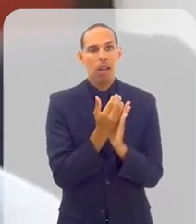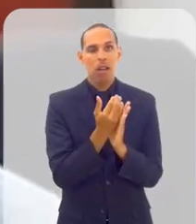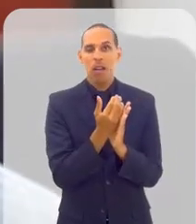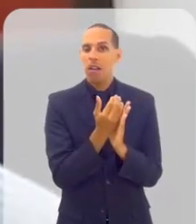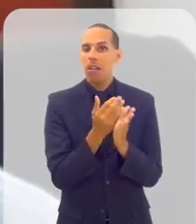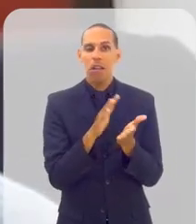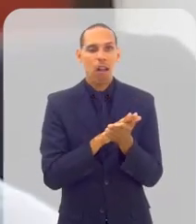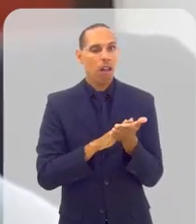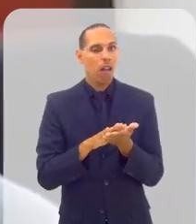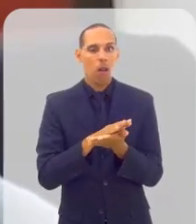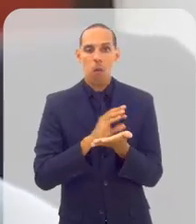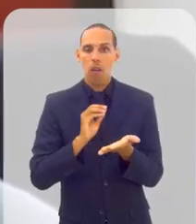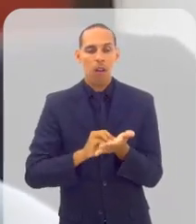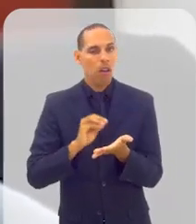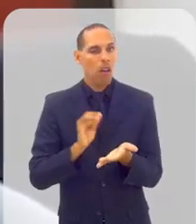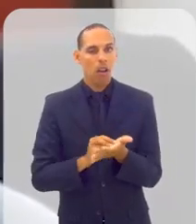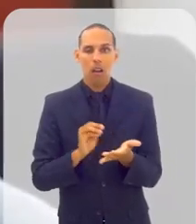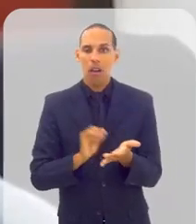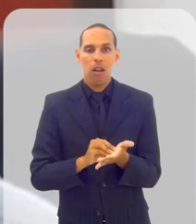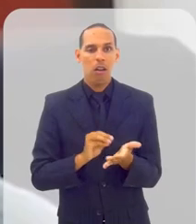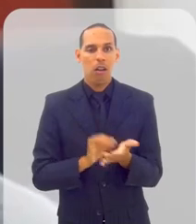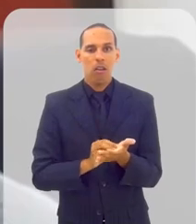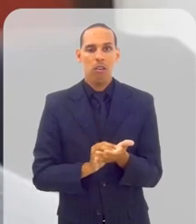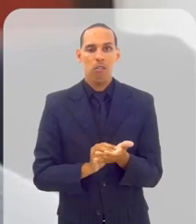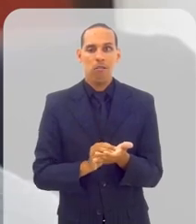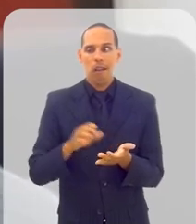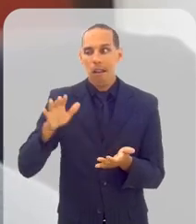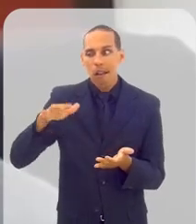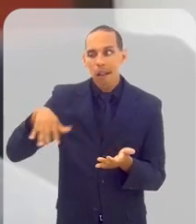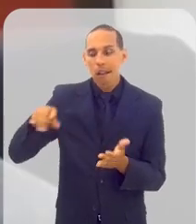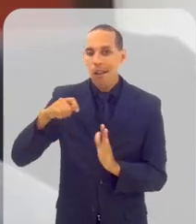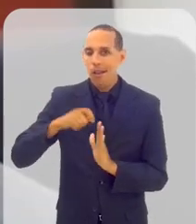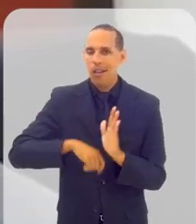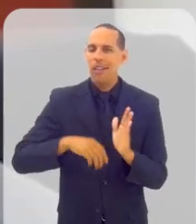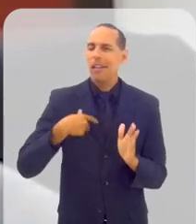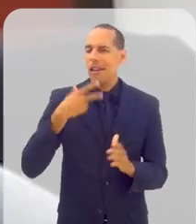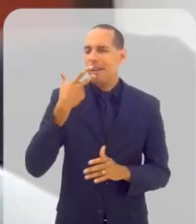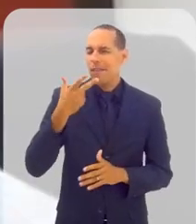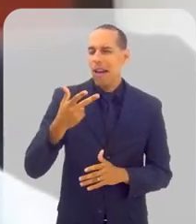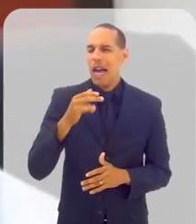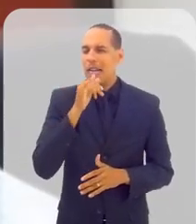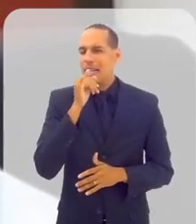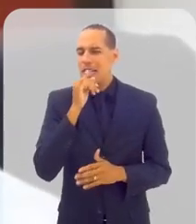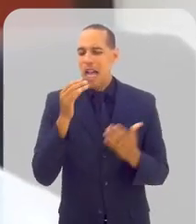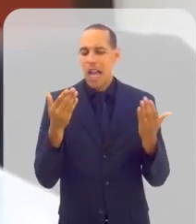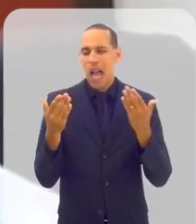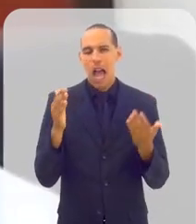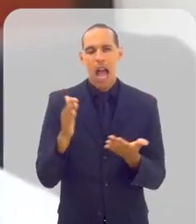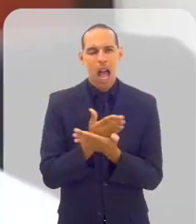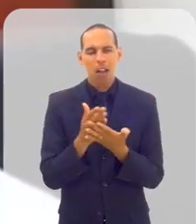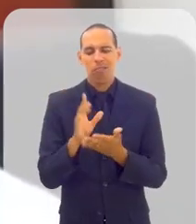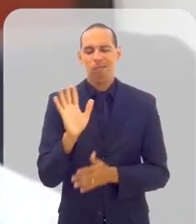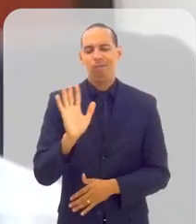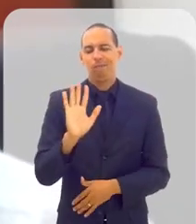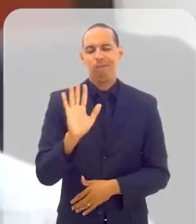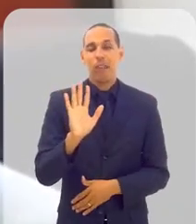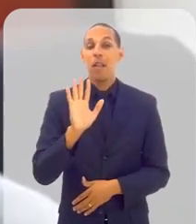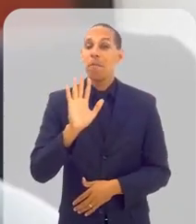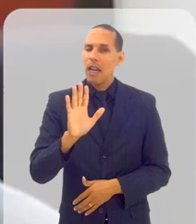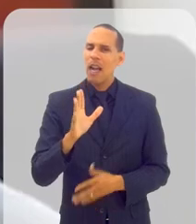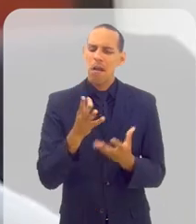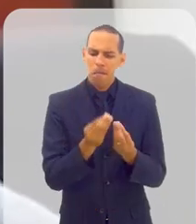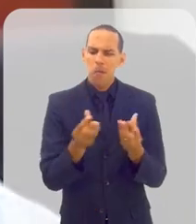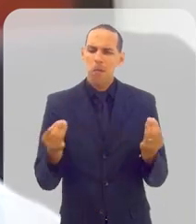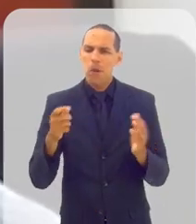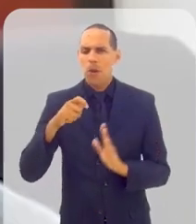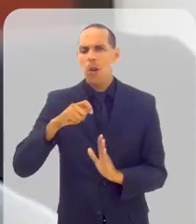cumpridos por parte dos contratantes, né? Então, eu não quero citar nenhum caso assim especial,